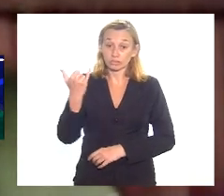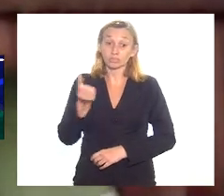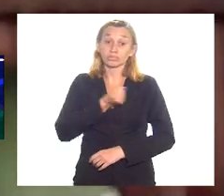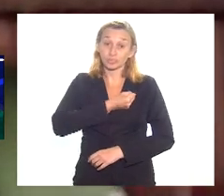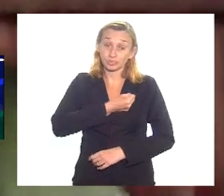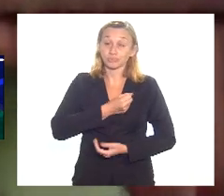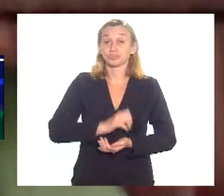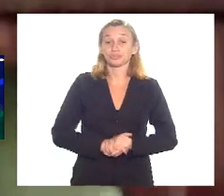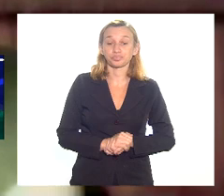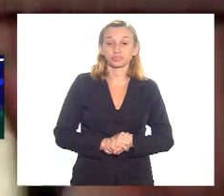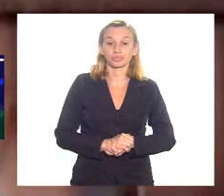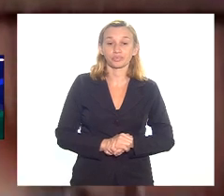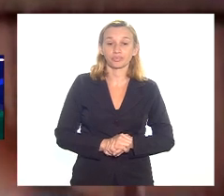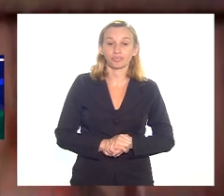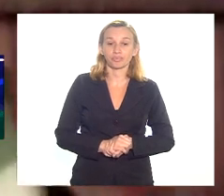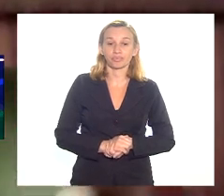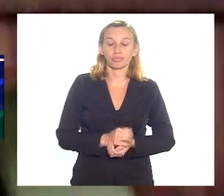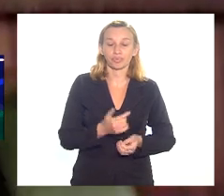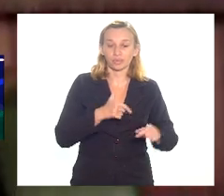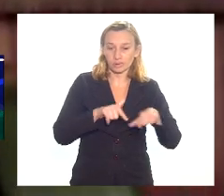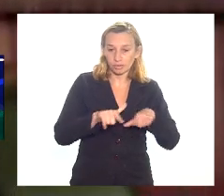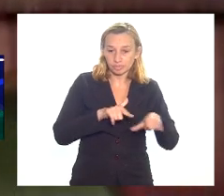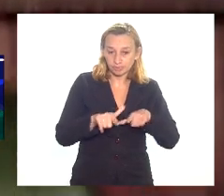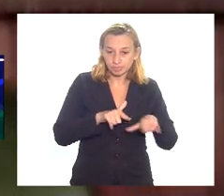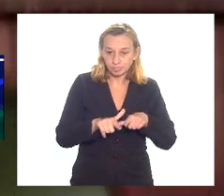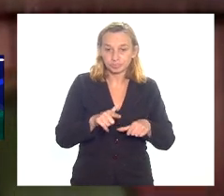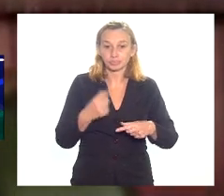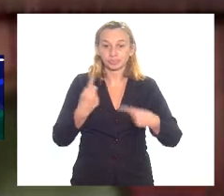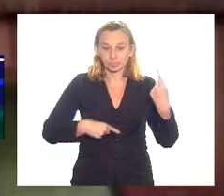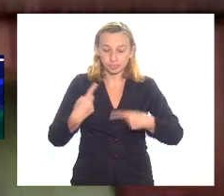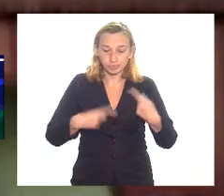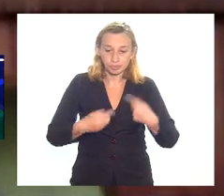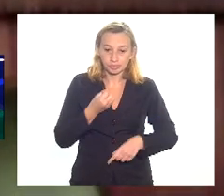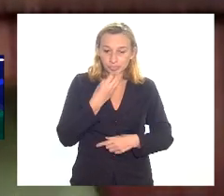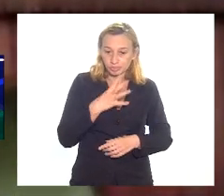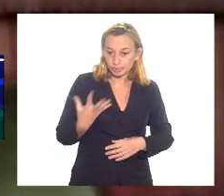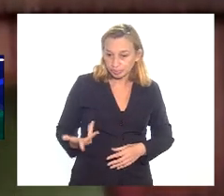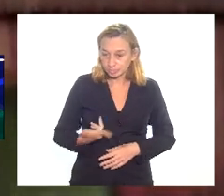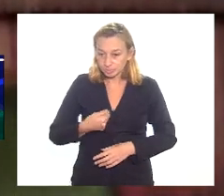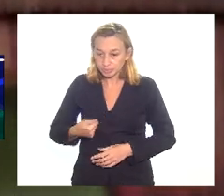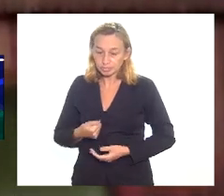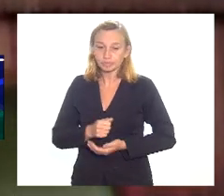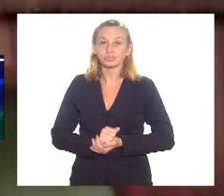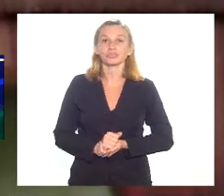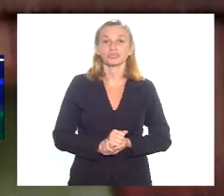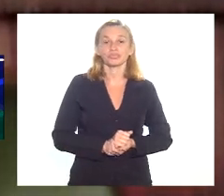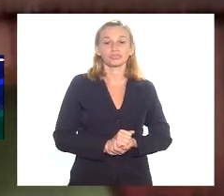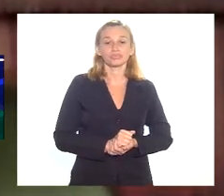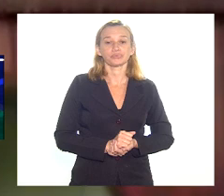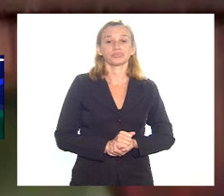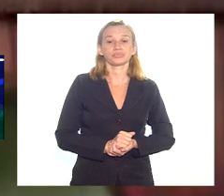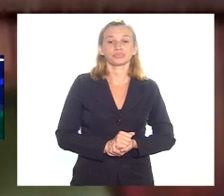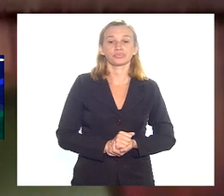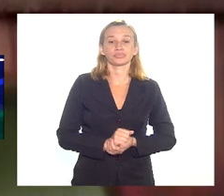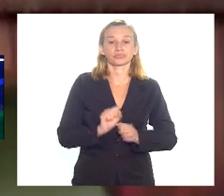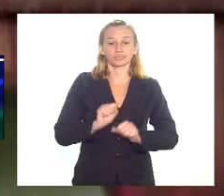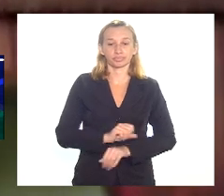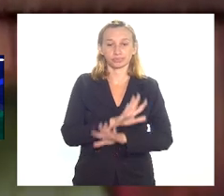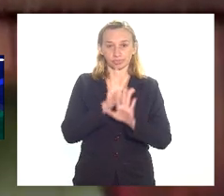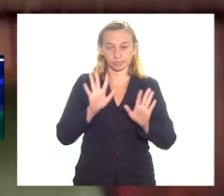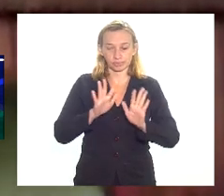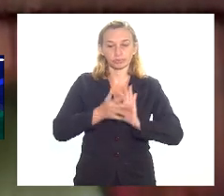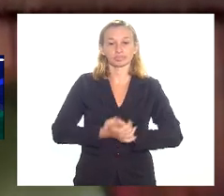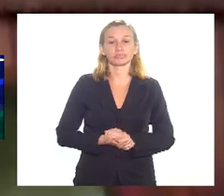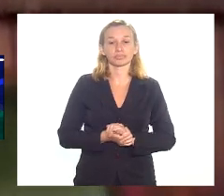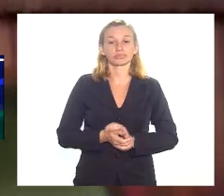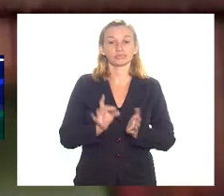dados para a execução da política, para que ela seja eficiente, para que ela seja de fato eficaz e para que haja transparência, né,